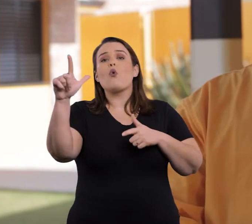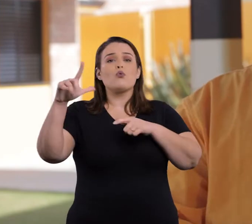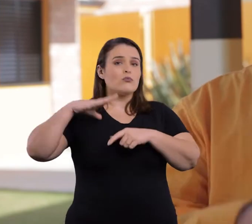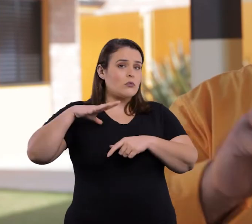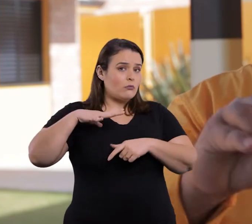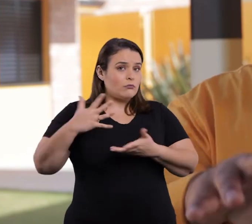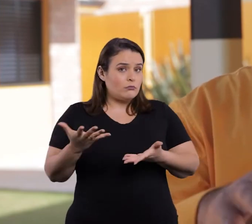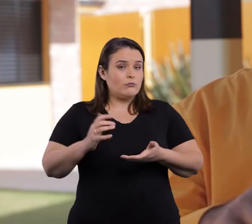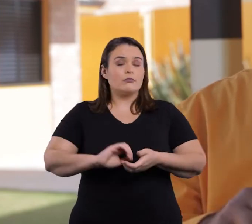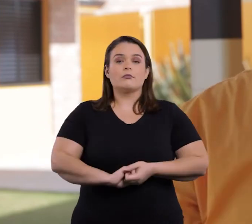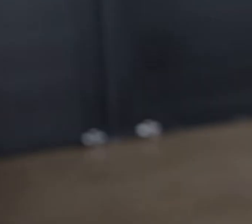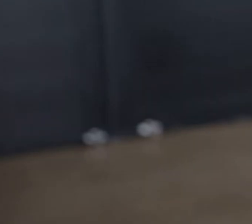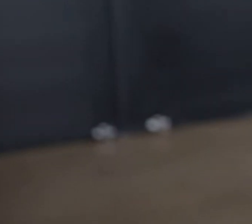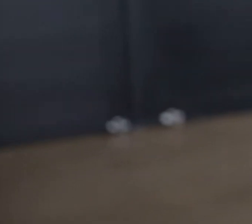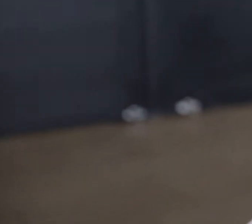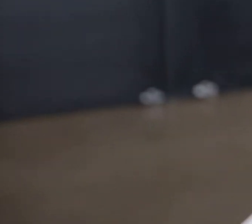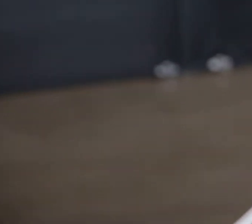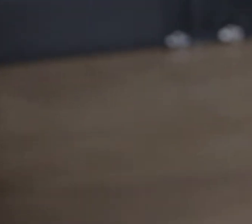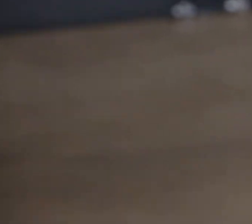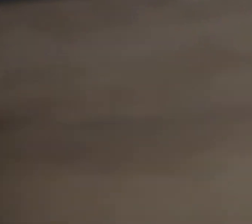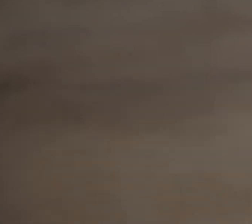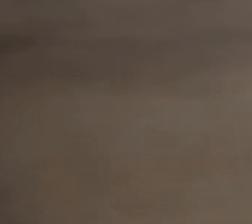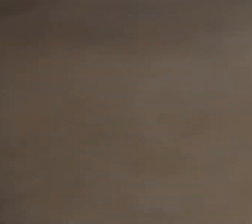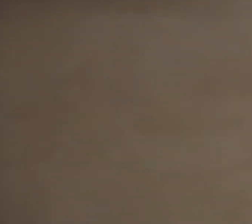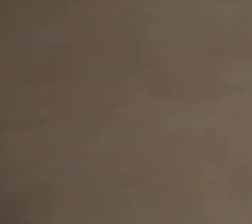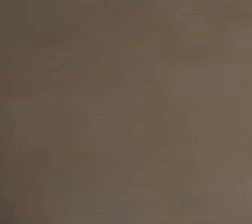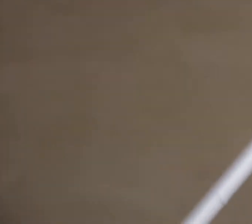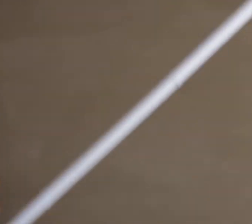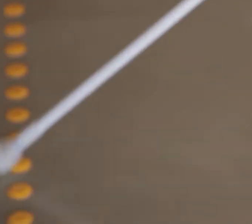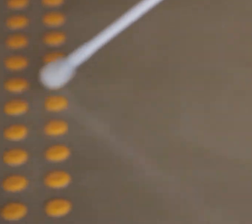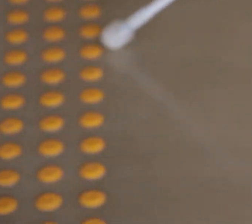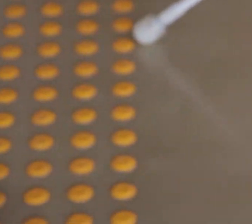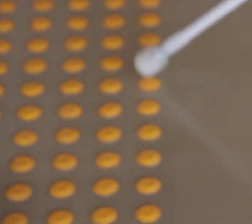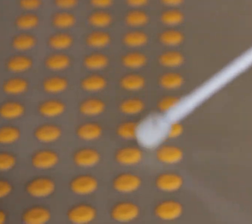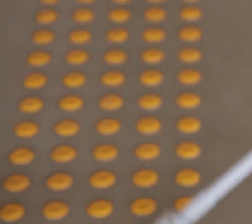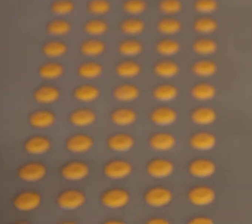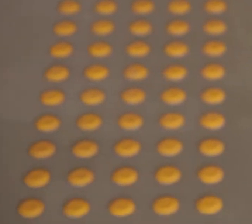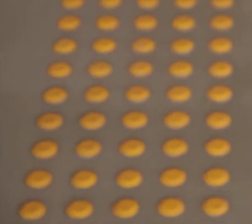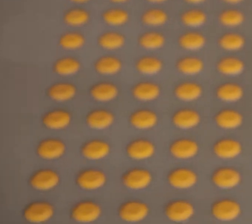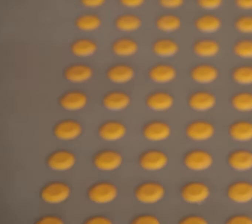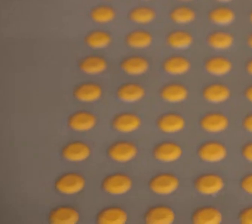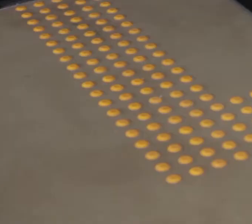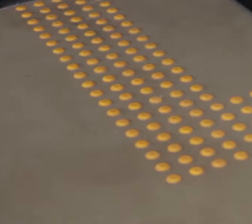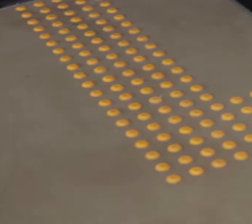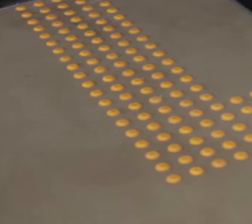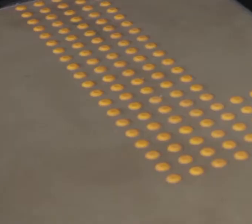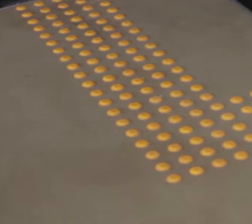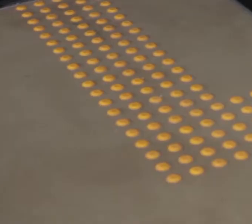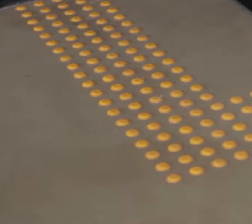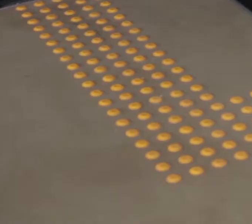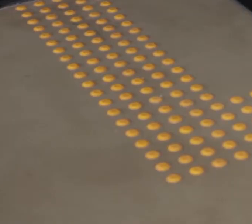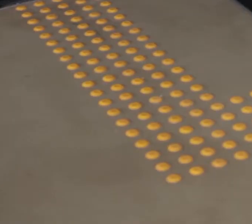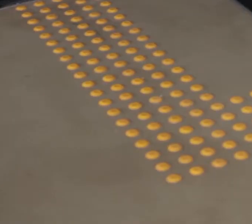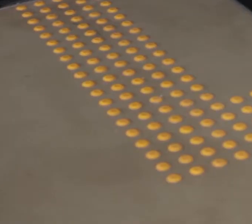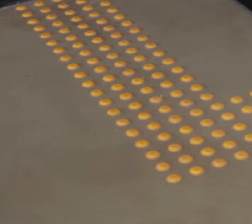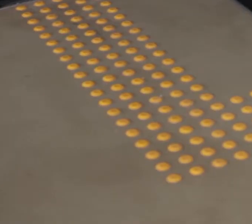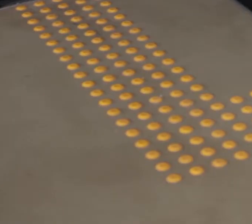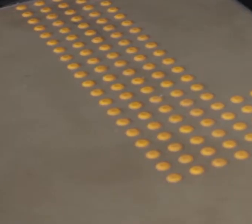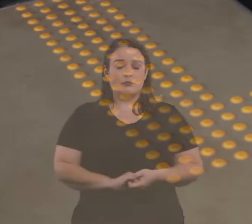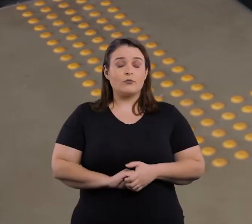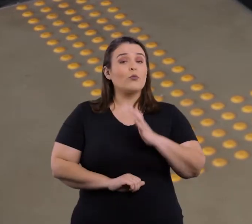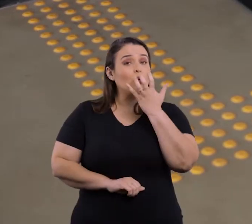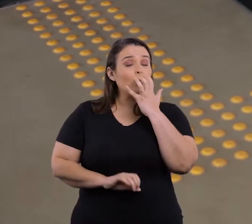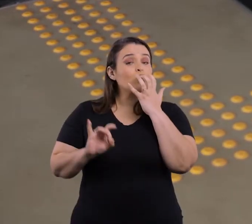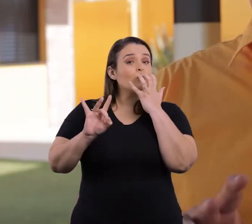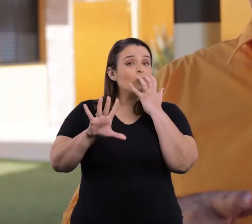e ir para uma outra cidade. Edivaldo Bueno de Oliveira, instrutor de orientação e mobilidade do Instituto Magnus. Ele faz uma demonstração com piso tátil e